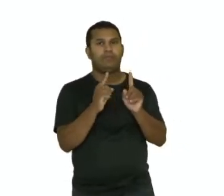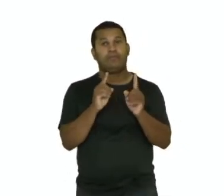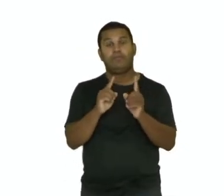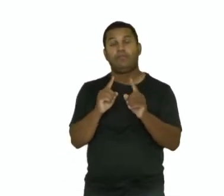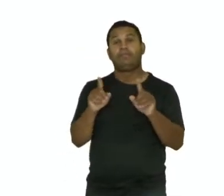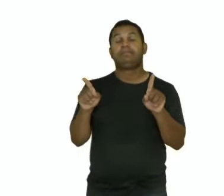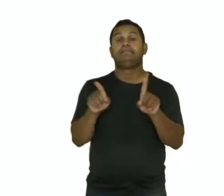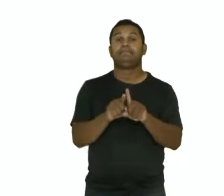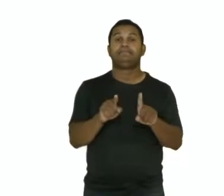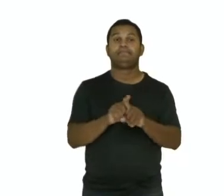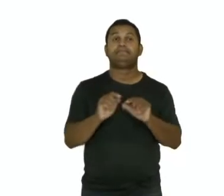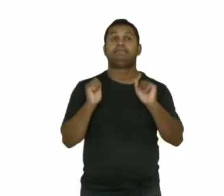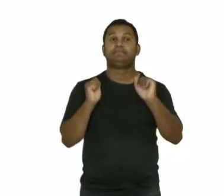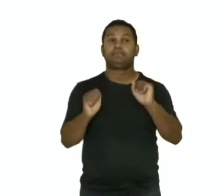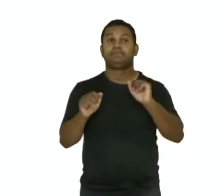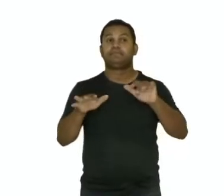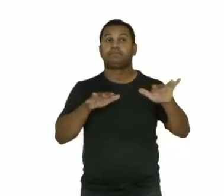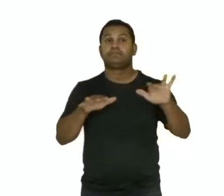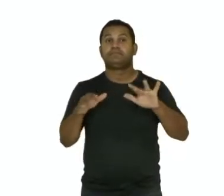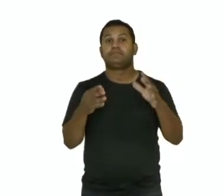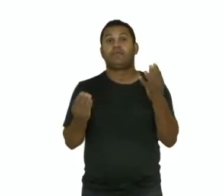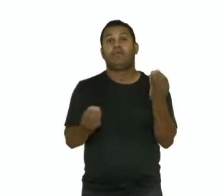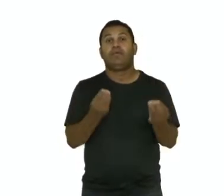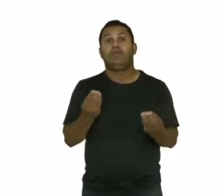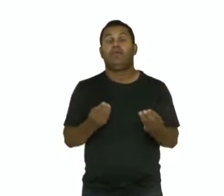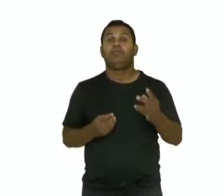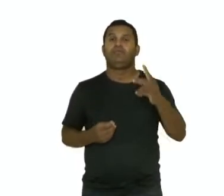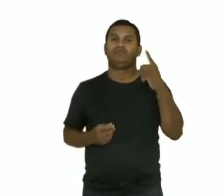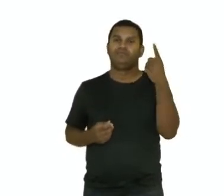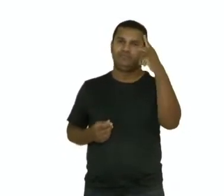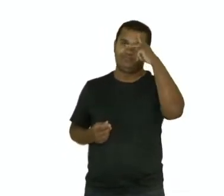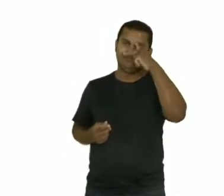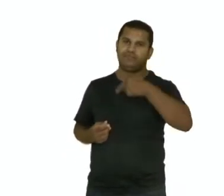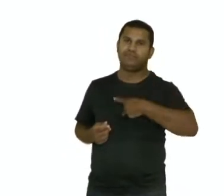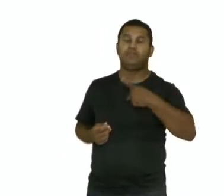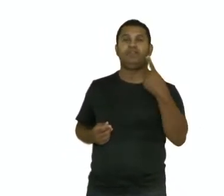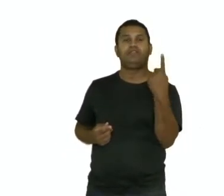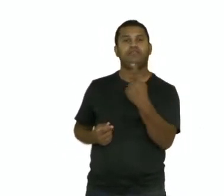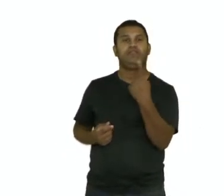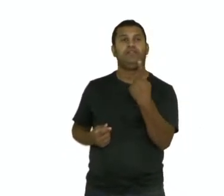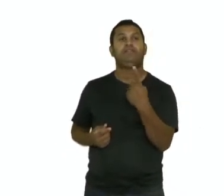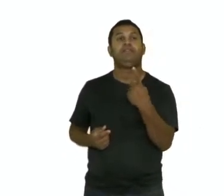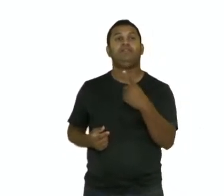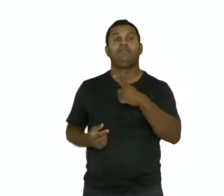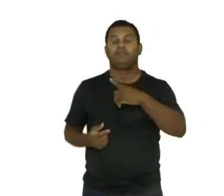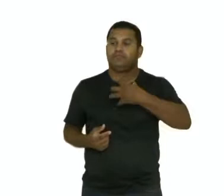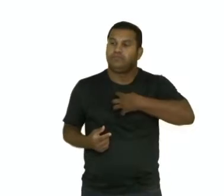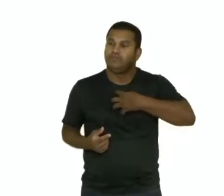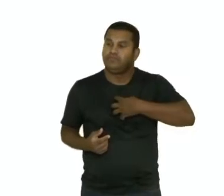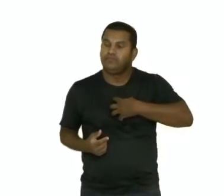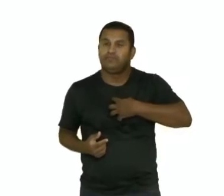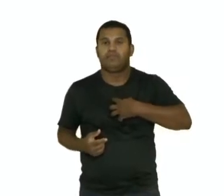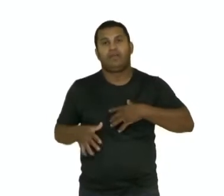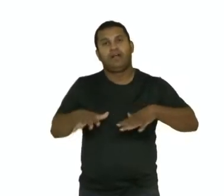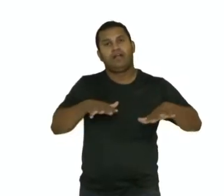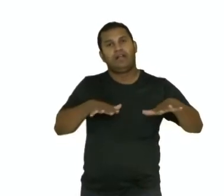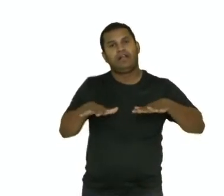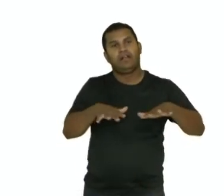ser realizada de forma individual, respeitando o ritmo da batida dos tambores.